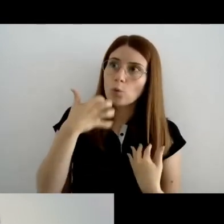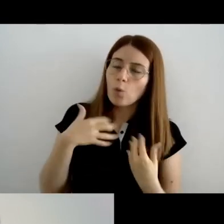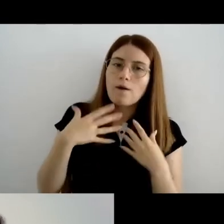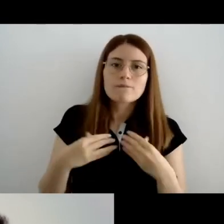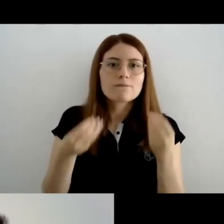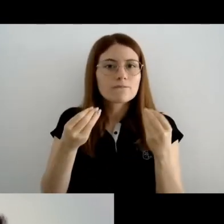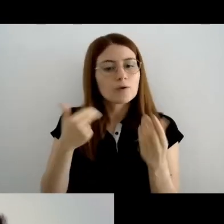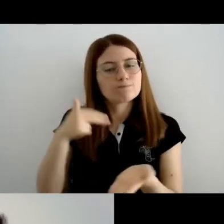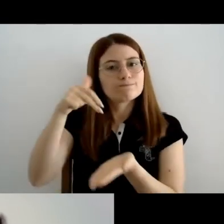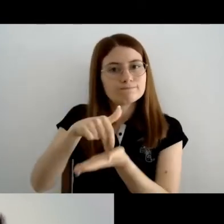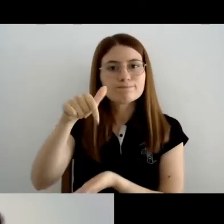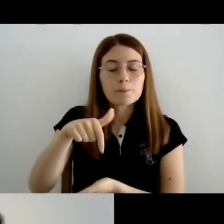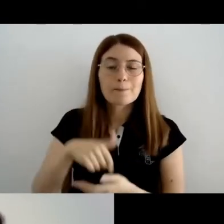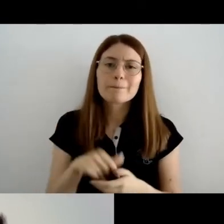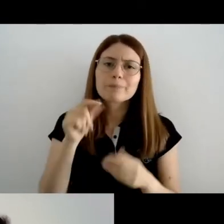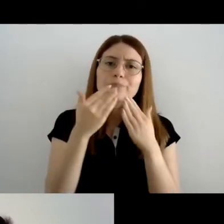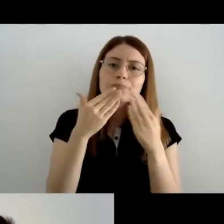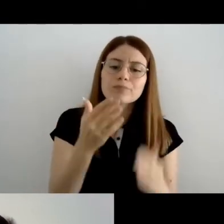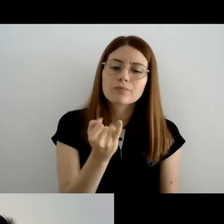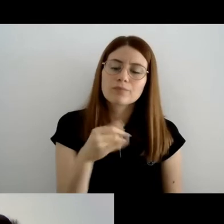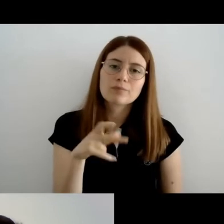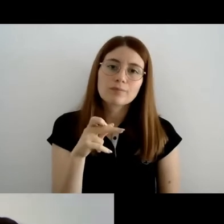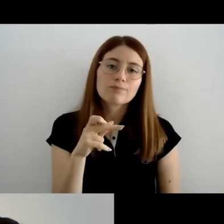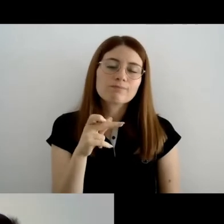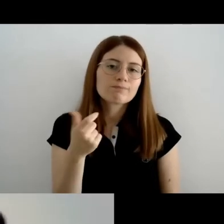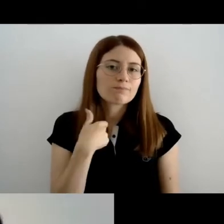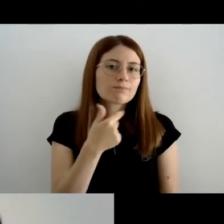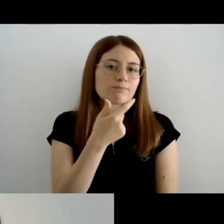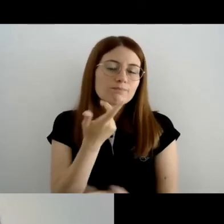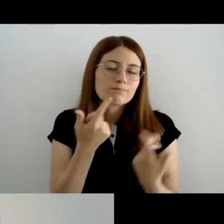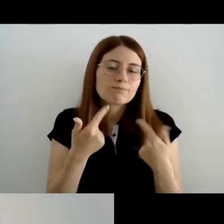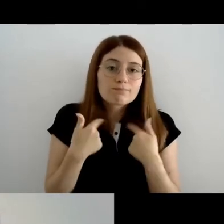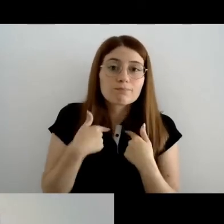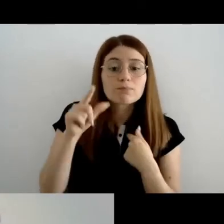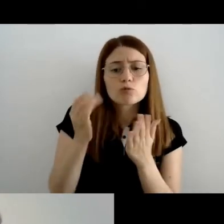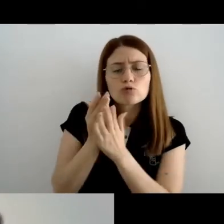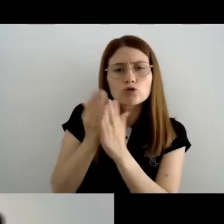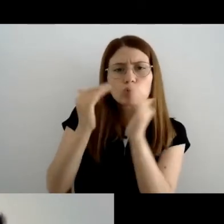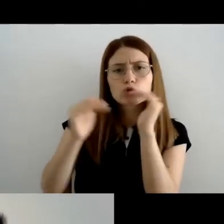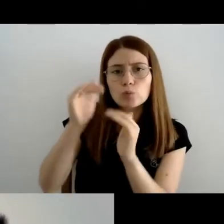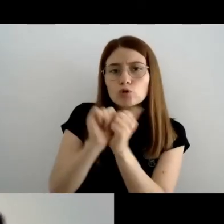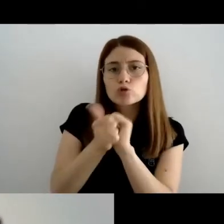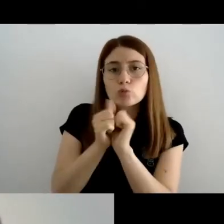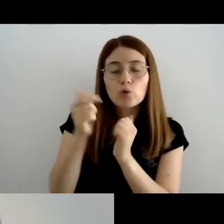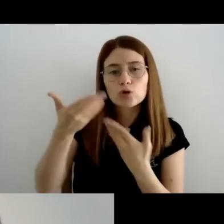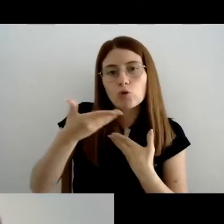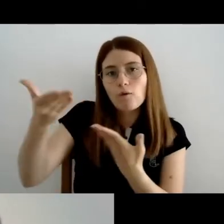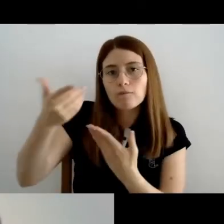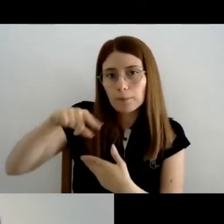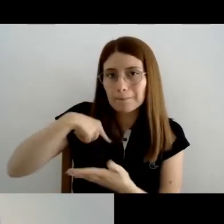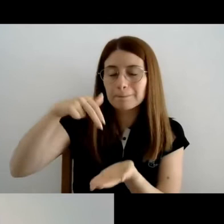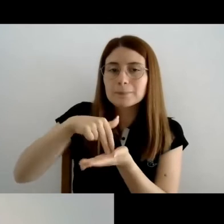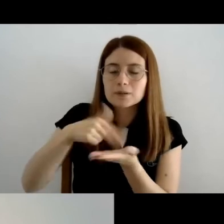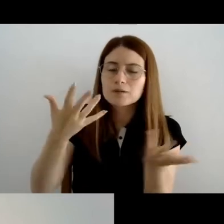estar aqui sim presente. Agradecer ao INA, em nome pessoal e em nome essencialmente da Escola Superior de Desporto de Rio Maior, o convite para estar aqui presente. É sempre